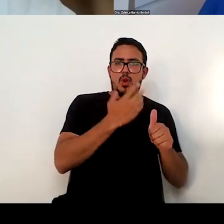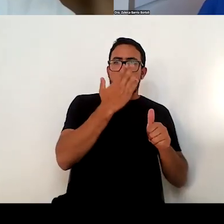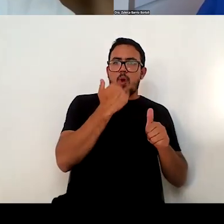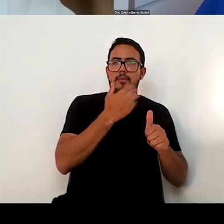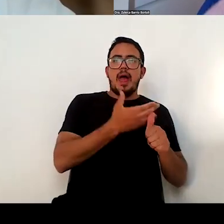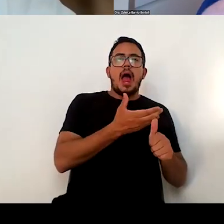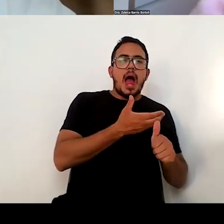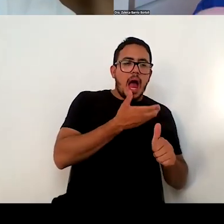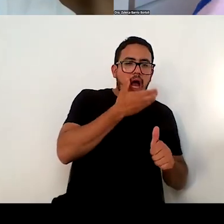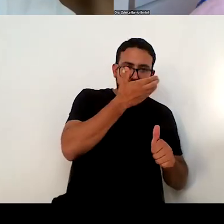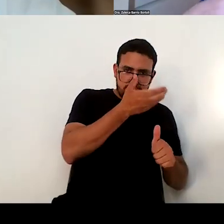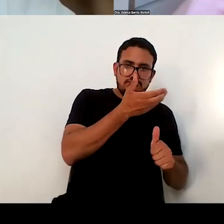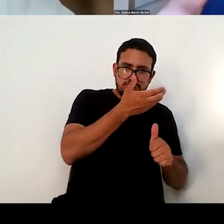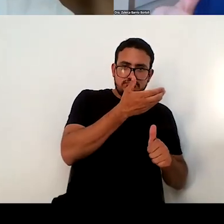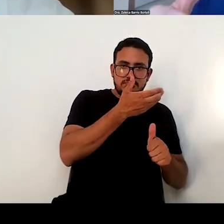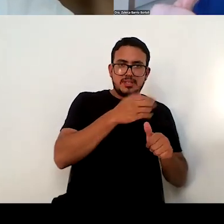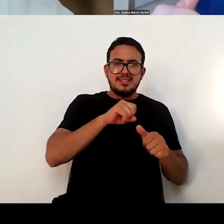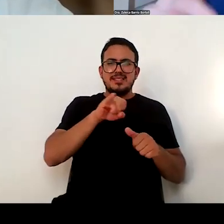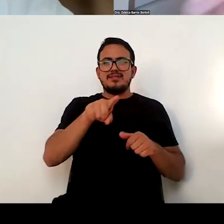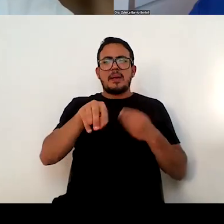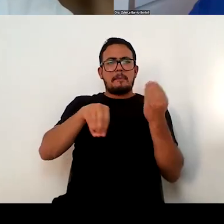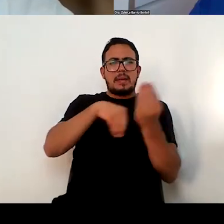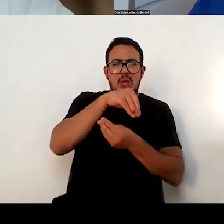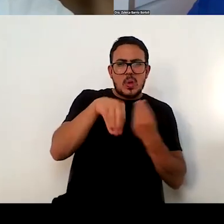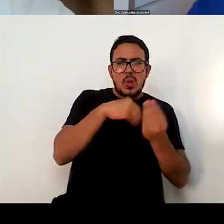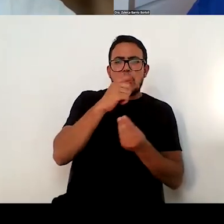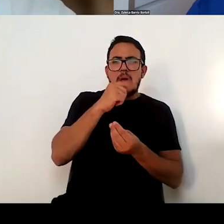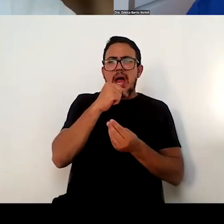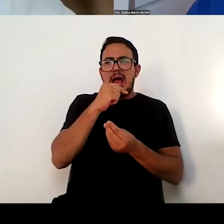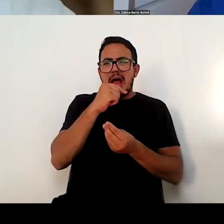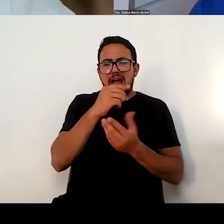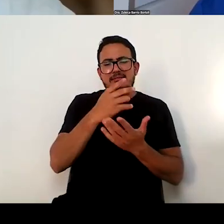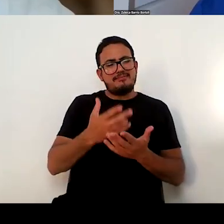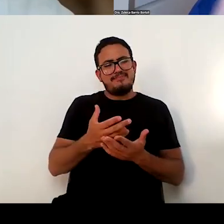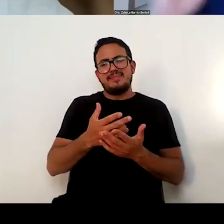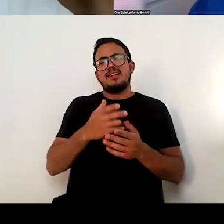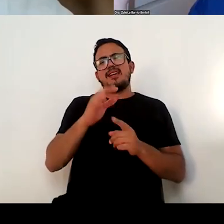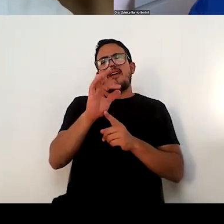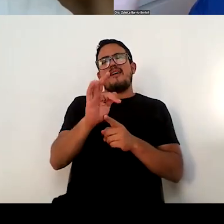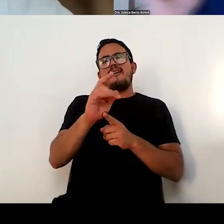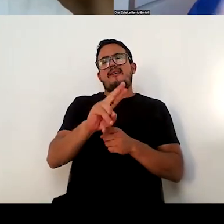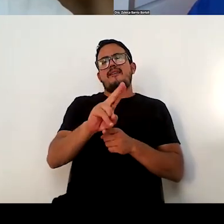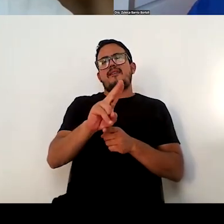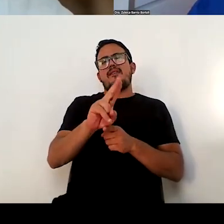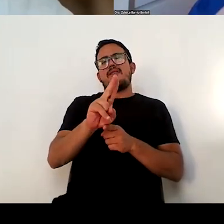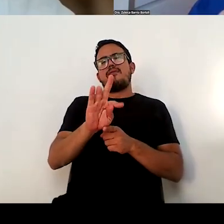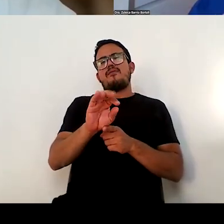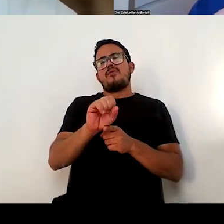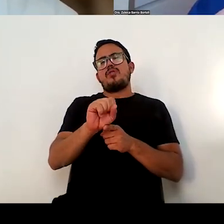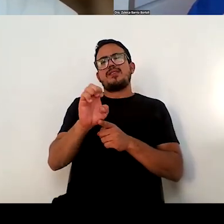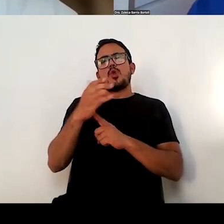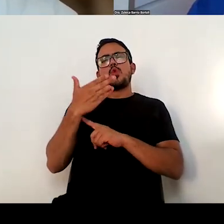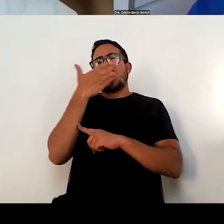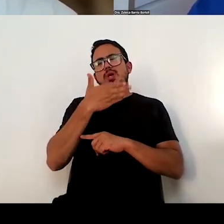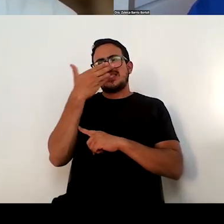ela dá. Quando você faz a cocção e bate no liquidificador, a frutose, que é o açúcar da fruta, ela se solta da fibra. Então, ela